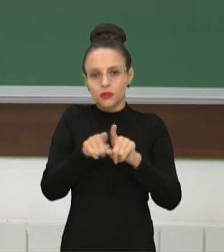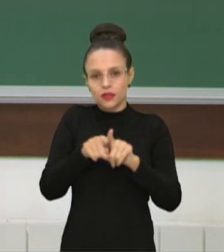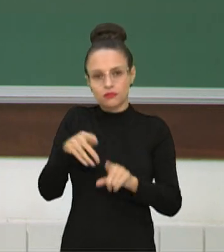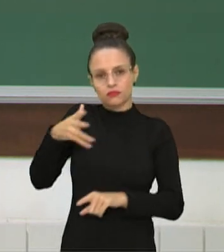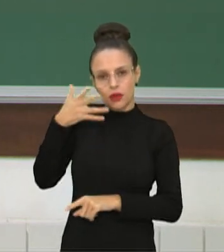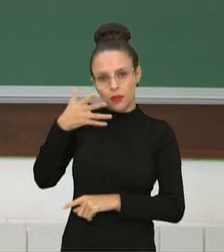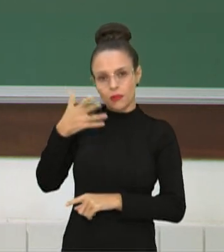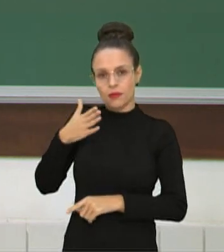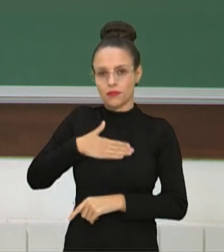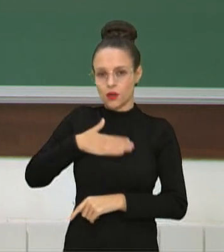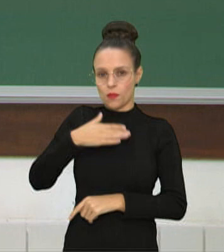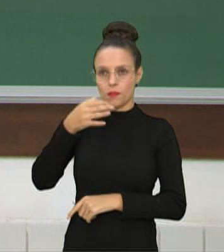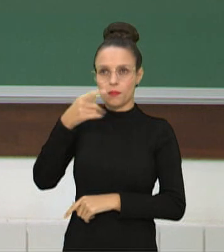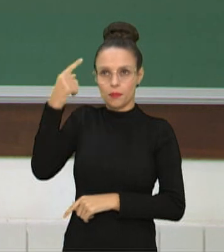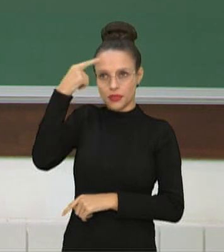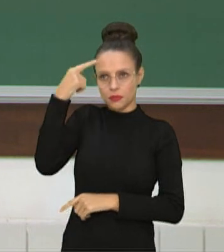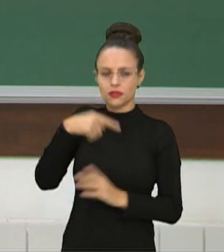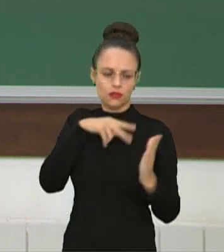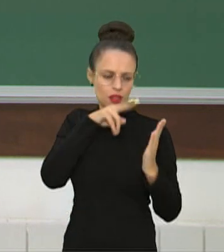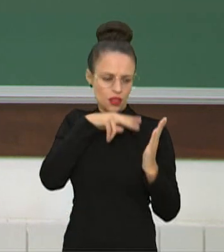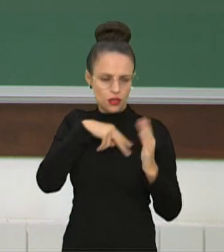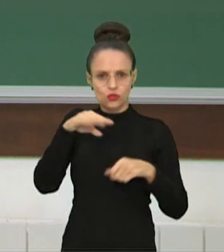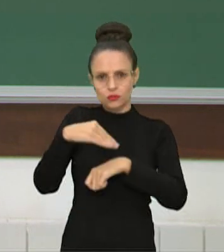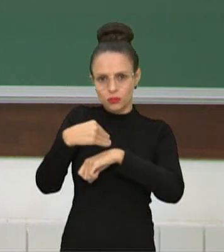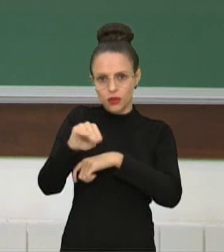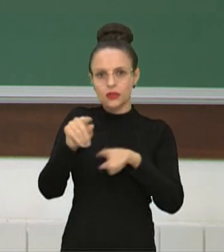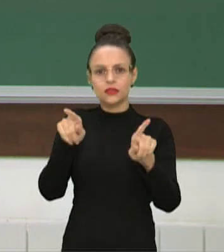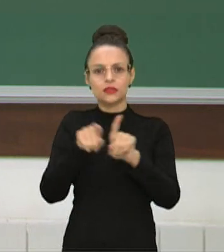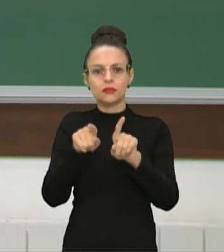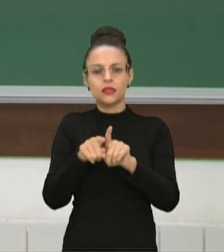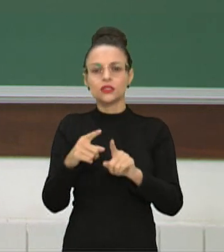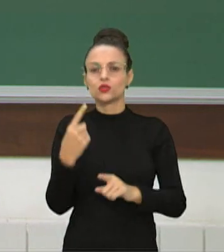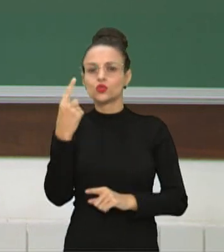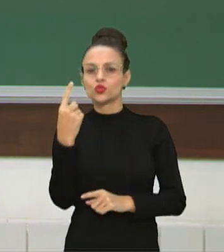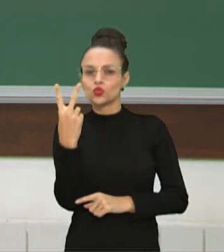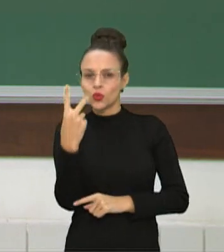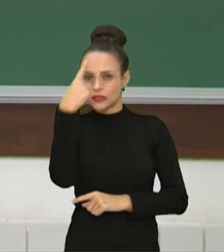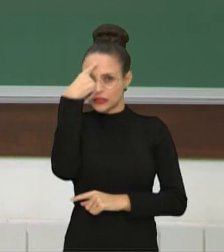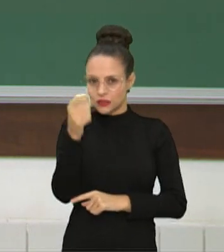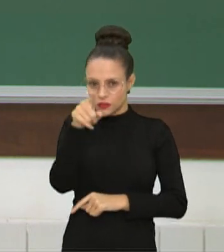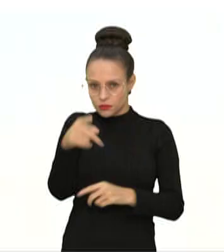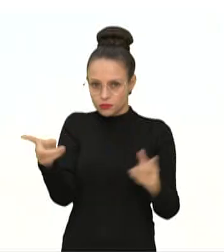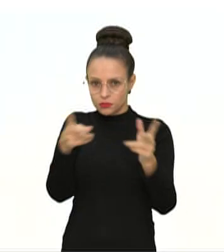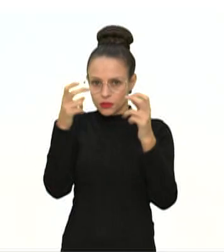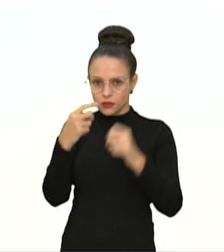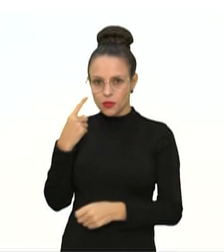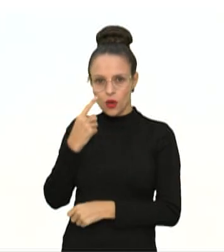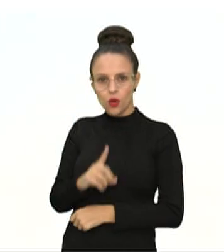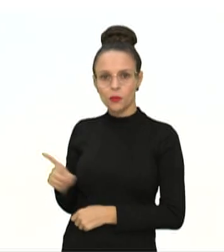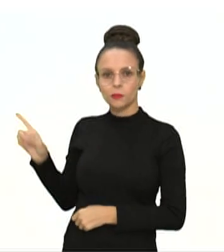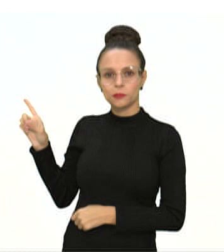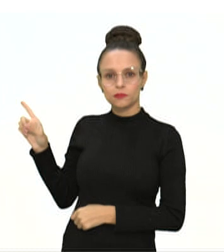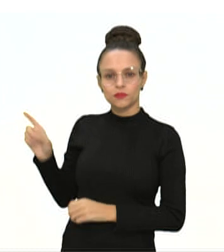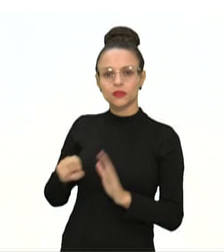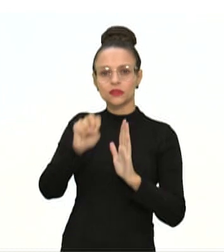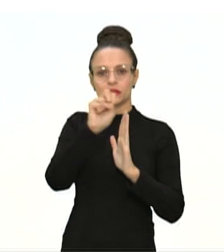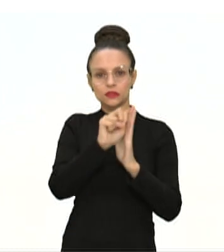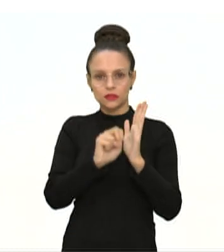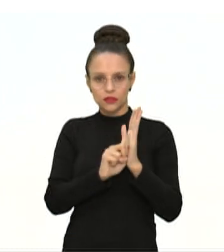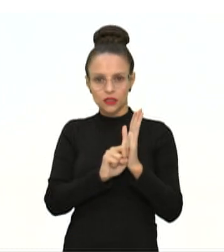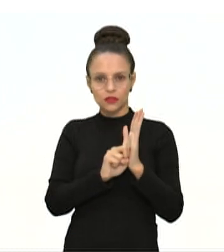o pensamento meu, é de leitura, duas ideias que vocês percebam. Olha só, veja esse mapa. Esse é do